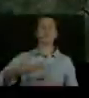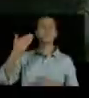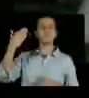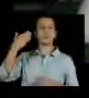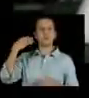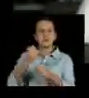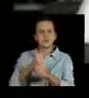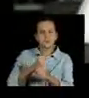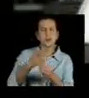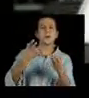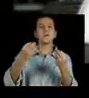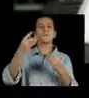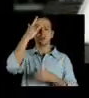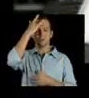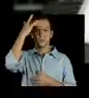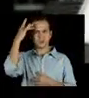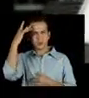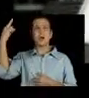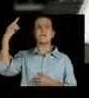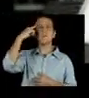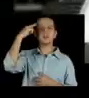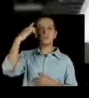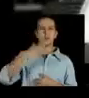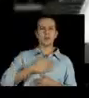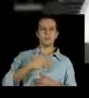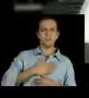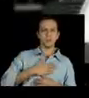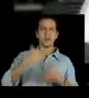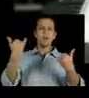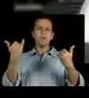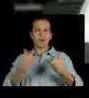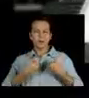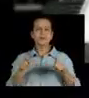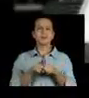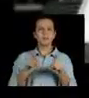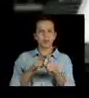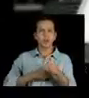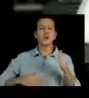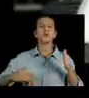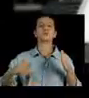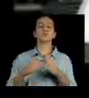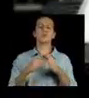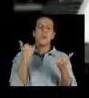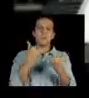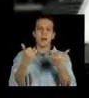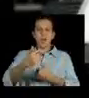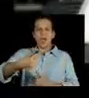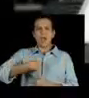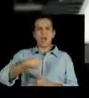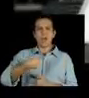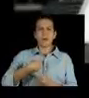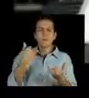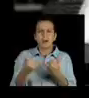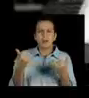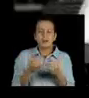Durante muito tempo, muita gente me pensou em mim ou falou em mim como se eu